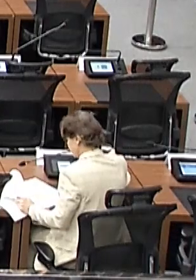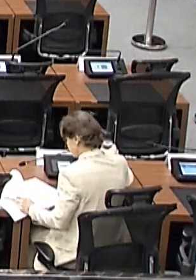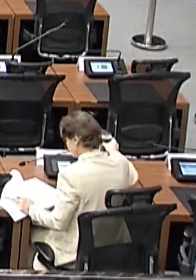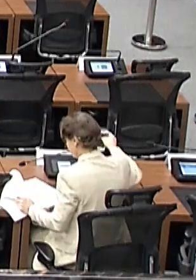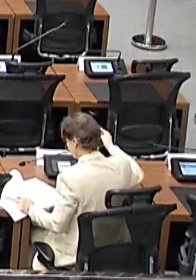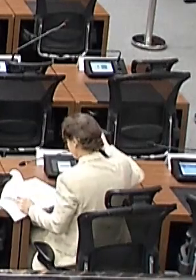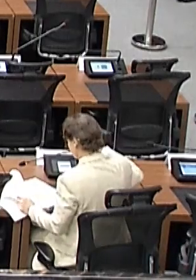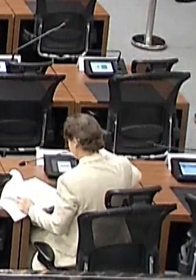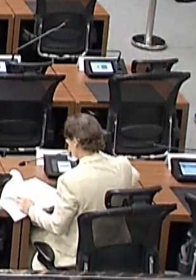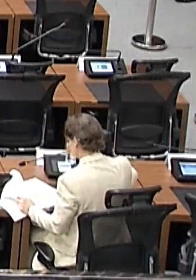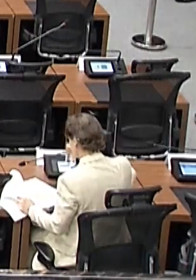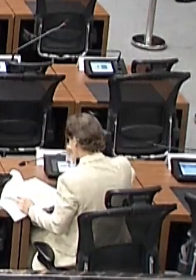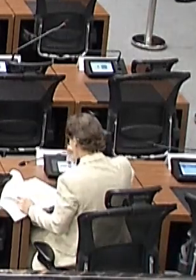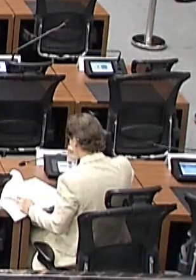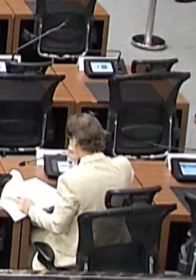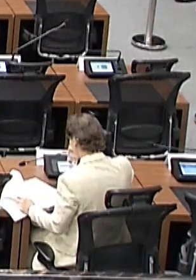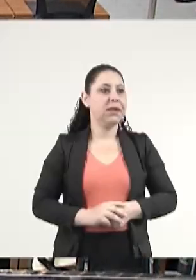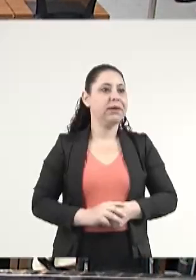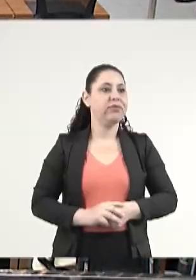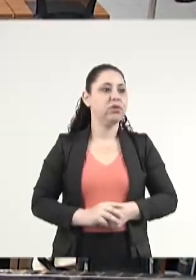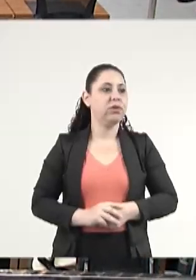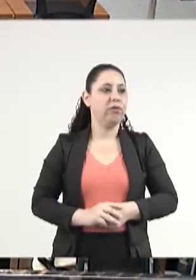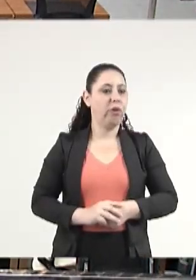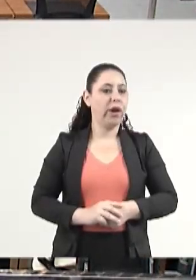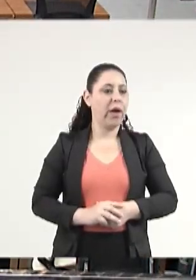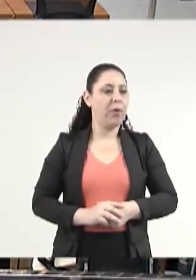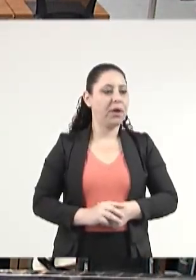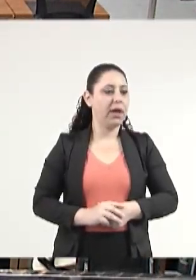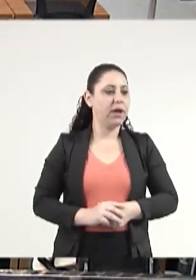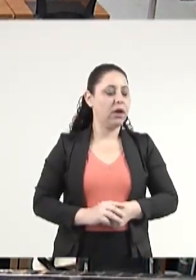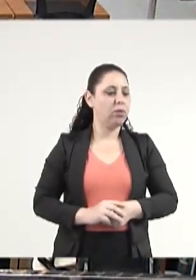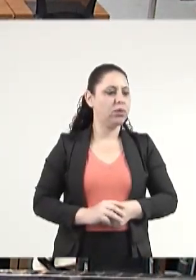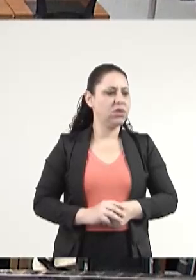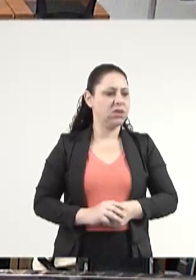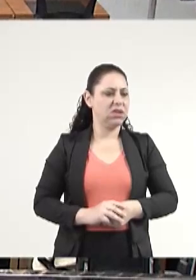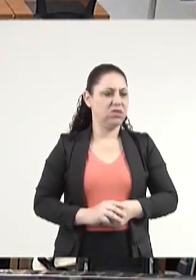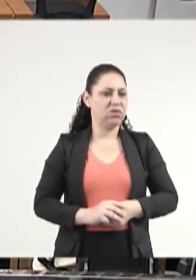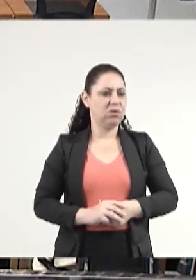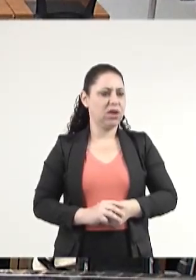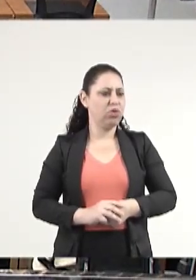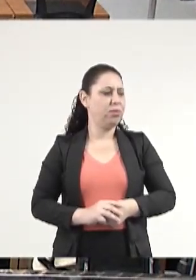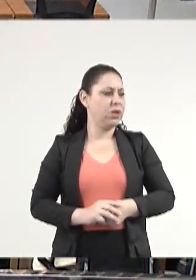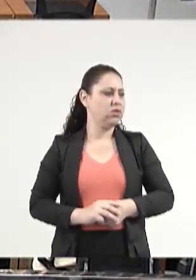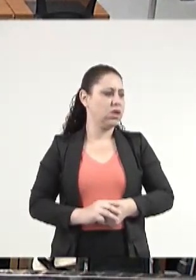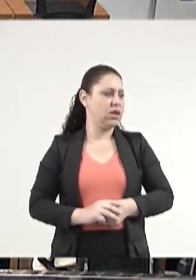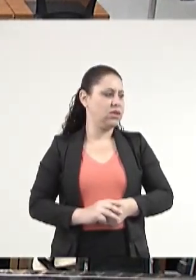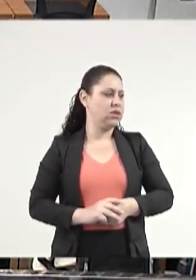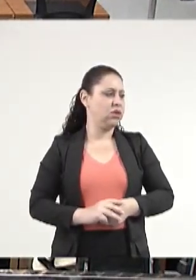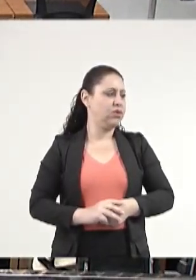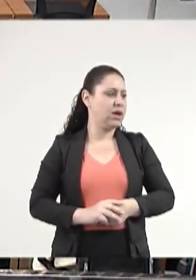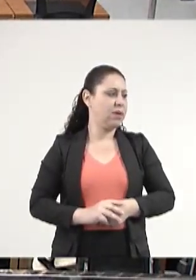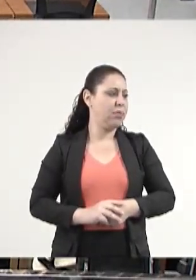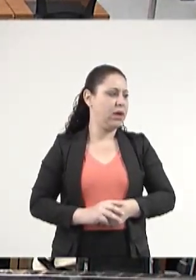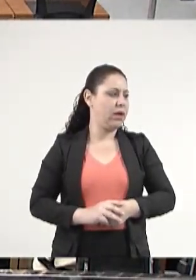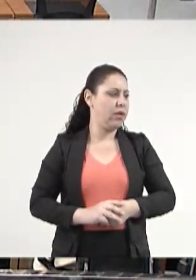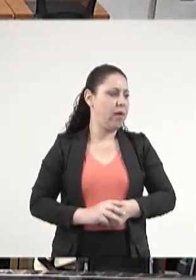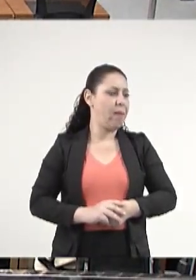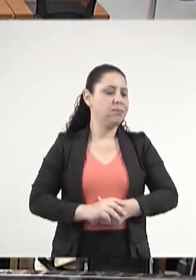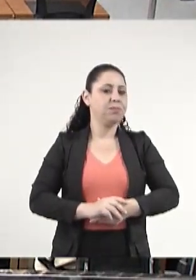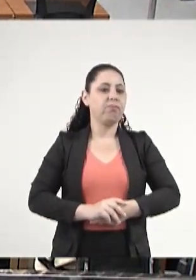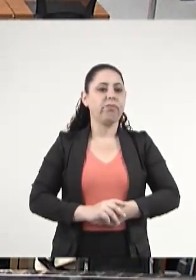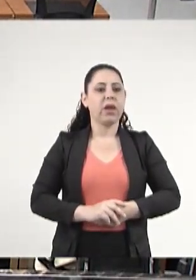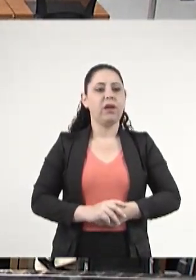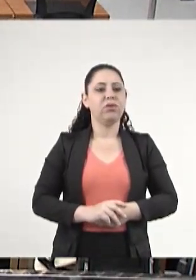Alberto vai ganhar a bola de ouro esse ano. Tem boa. E aquela nas costas, aquela bola que bateu nas costas dele?